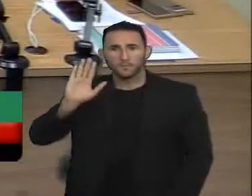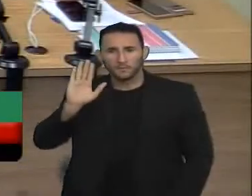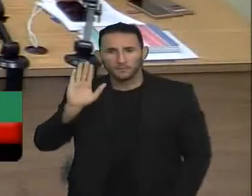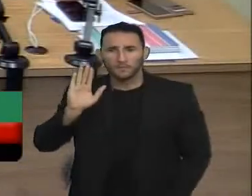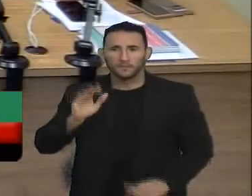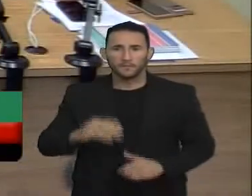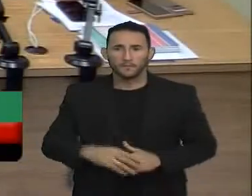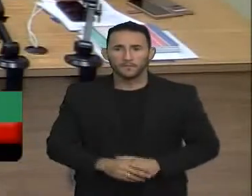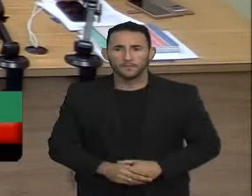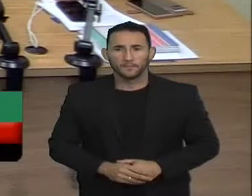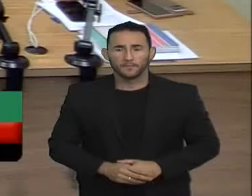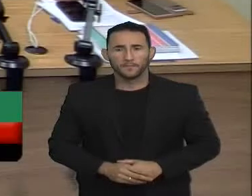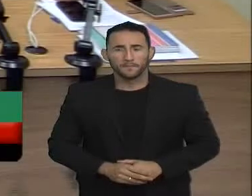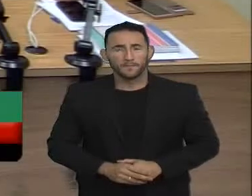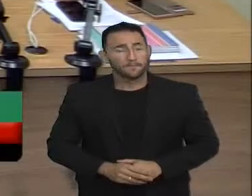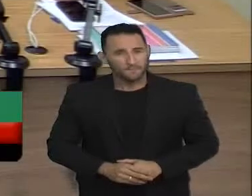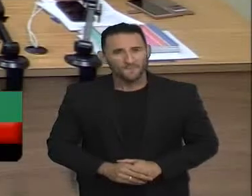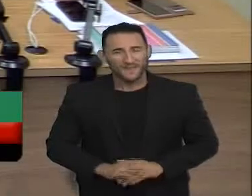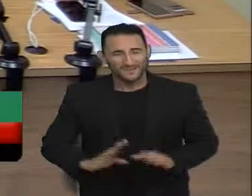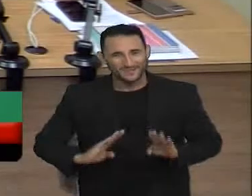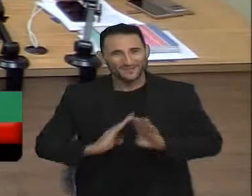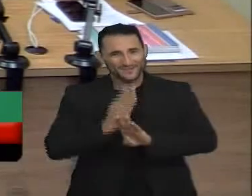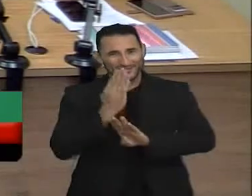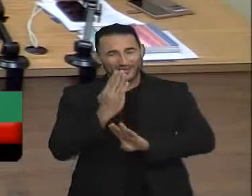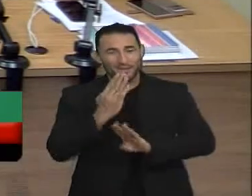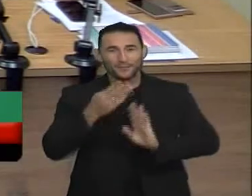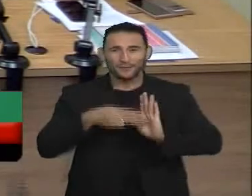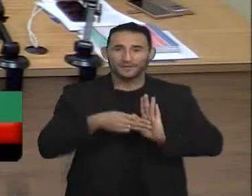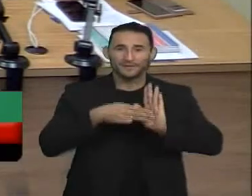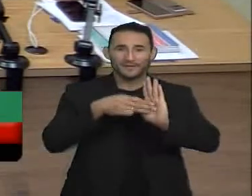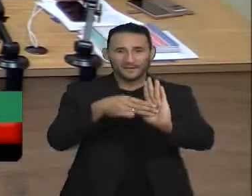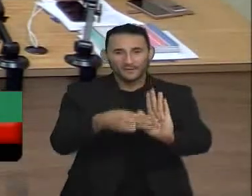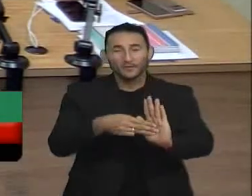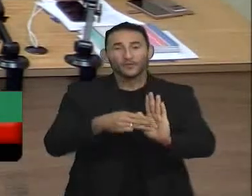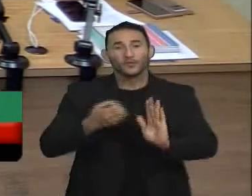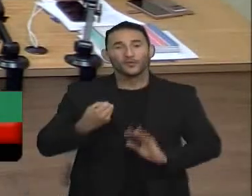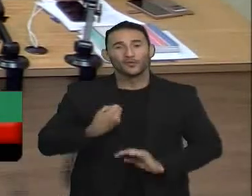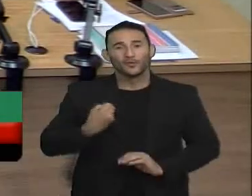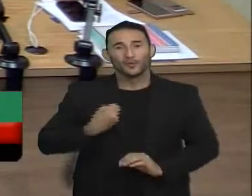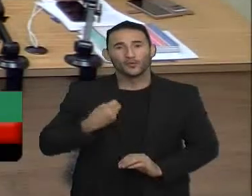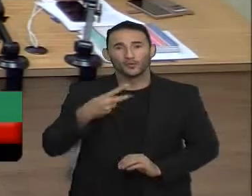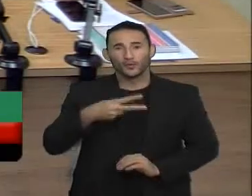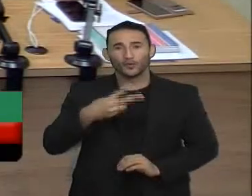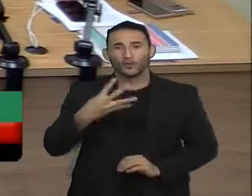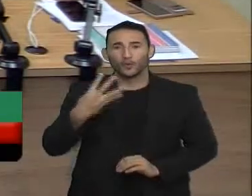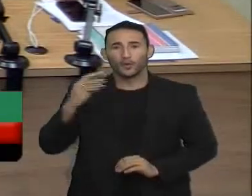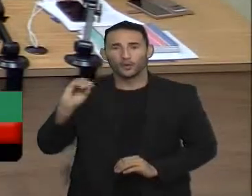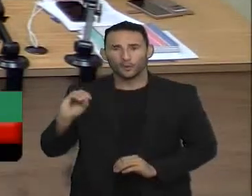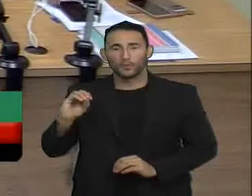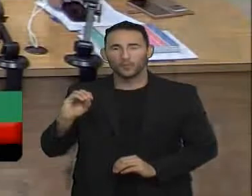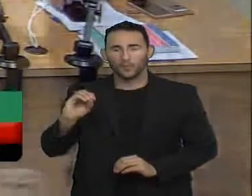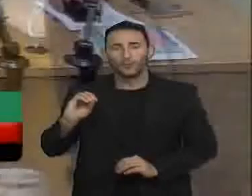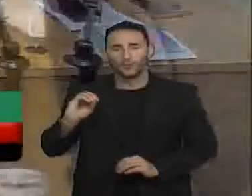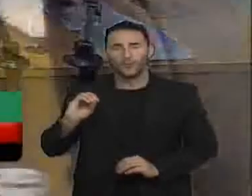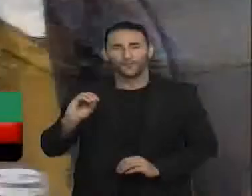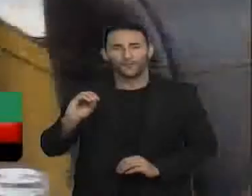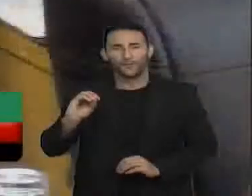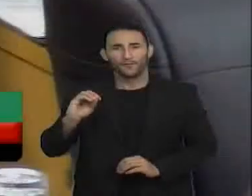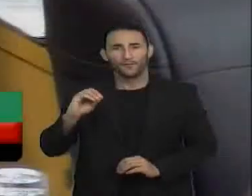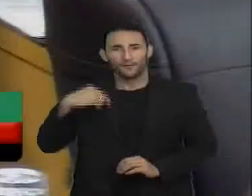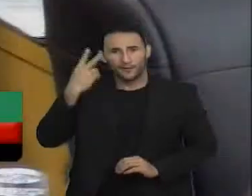contrários se manifestem. Está aprovada a moção de número 240, de autoria do